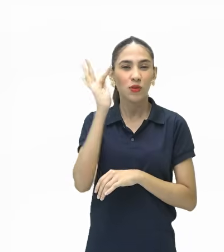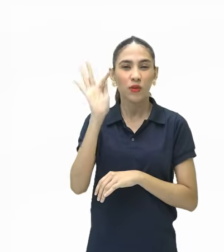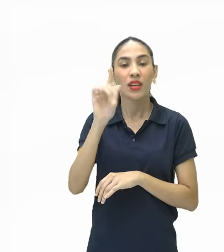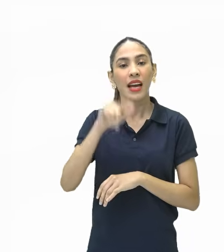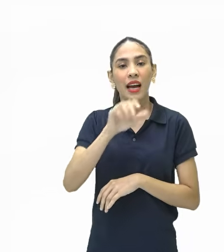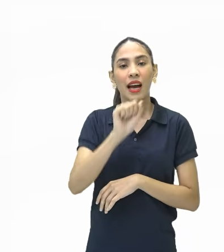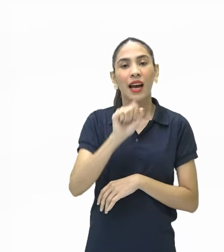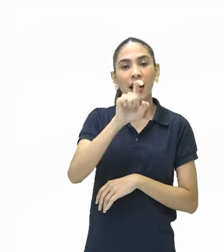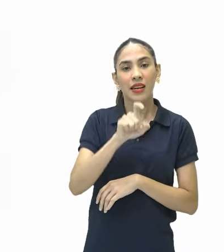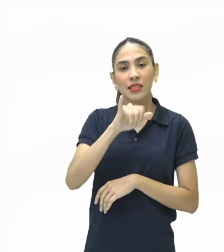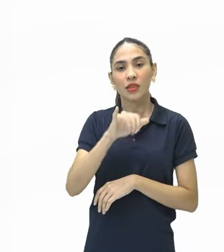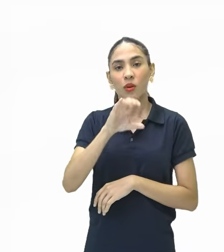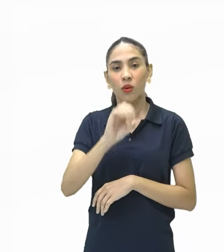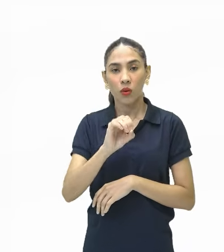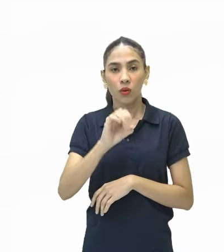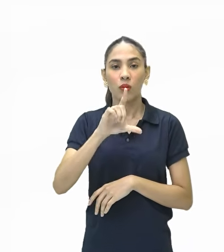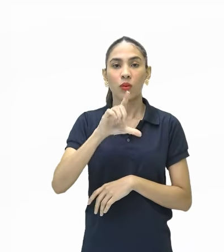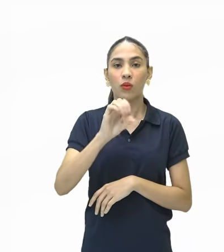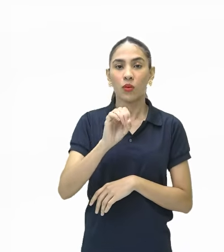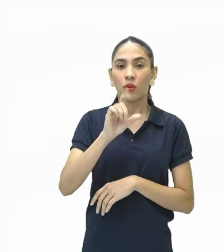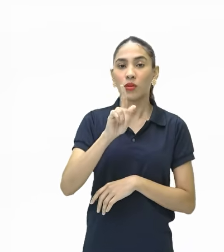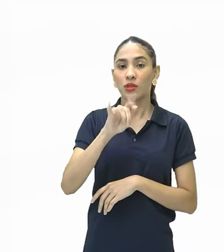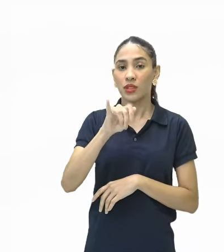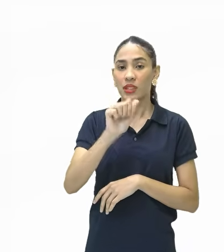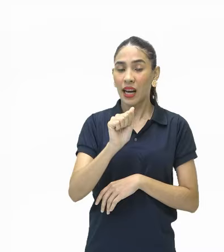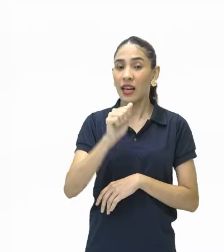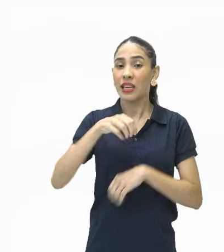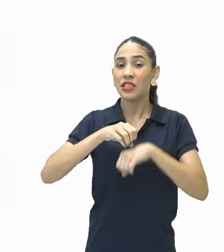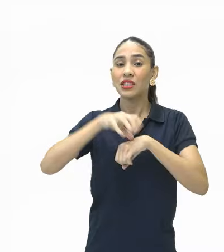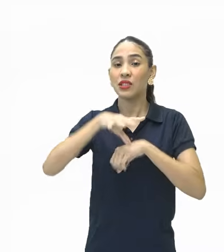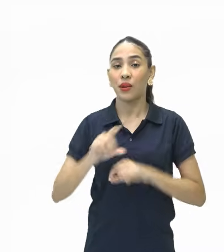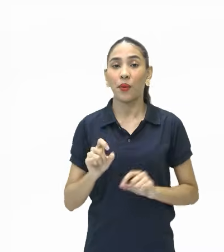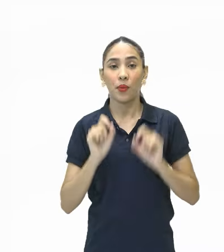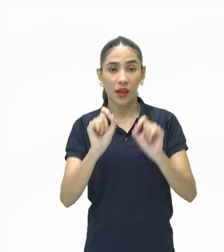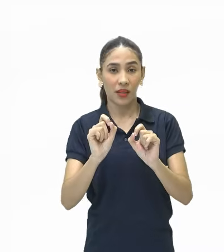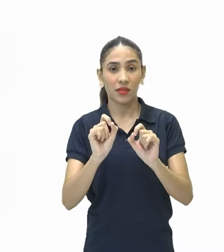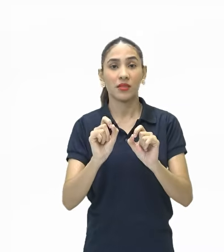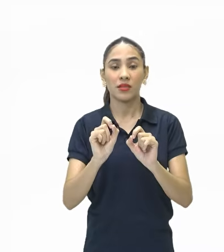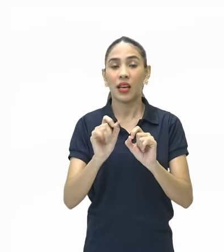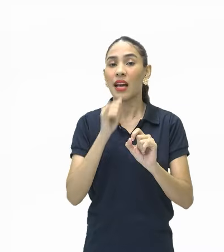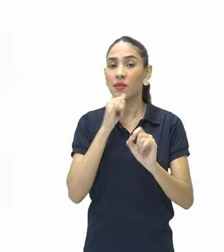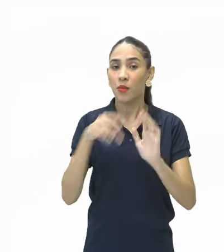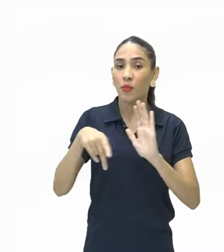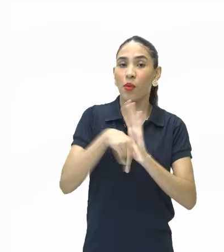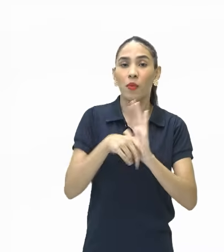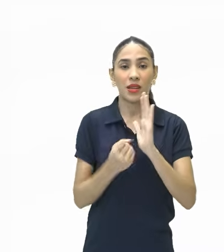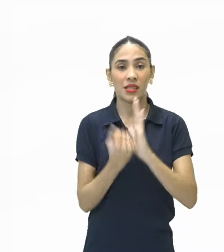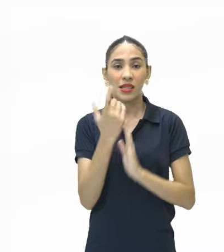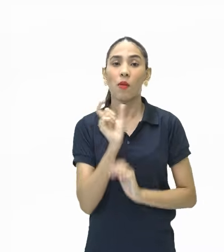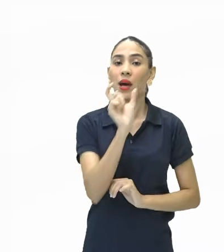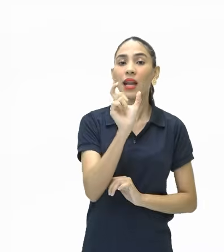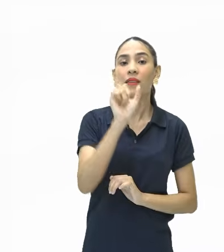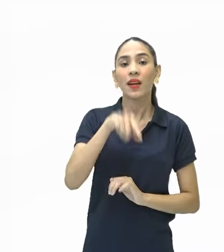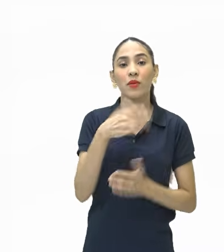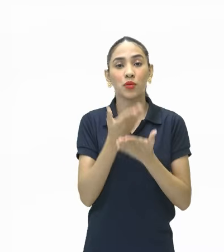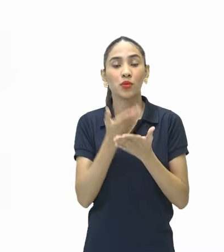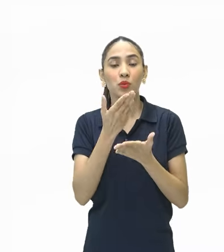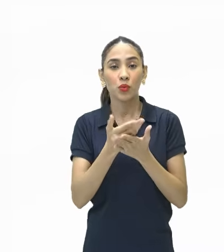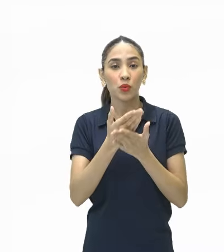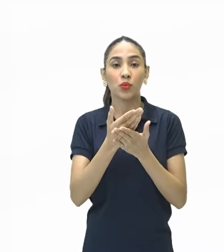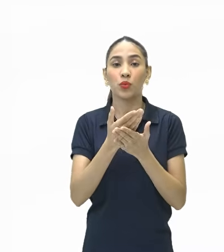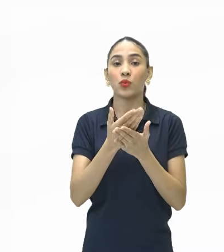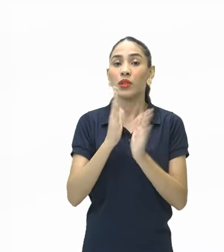axiologia, que indica, né, do ponto de vista etimológico, da sua origem, o estudo que se